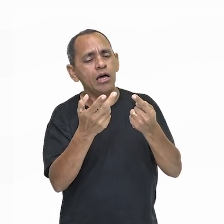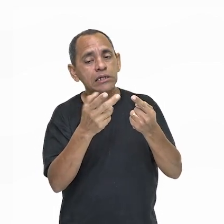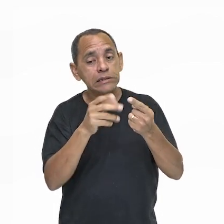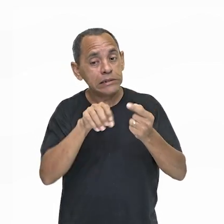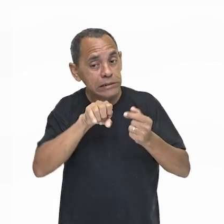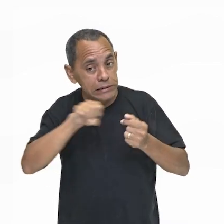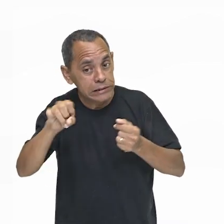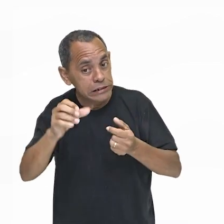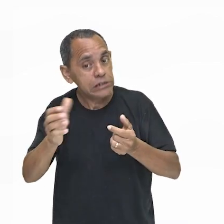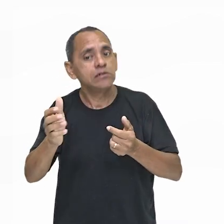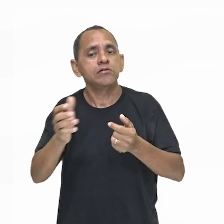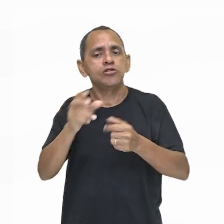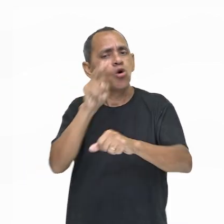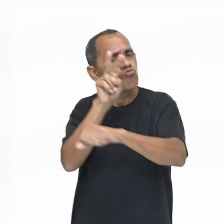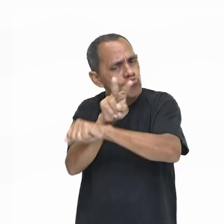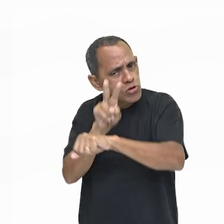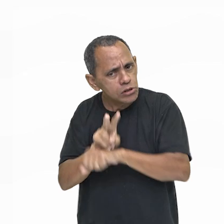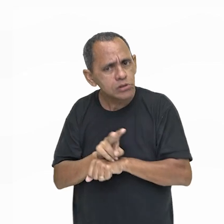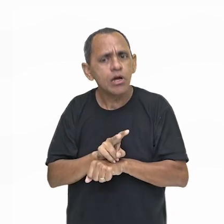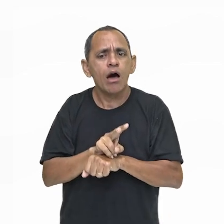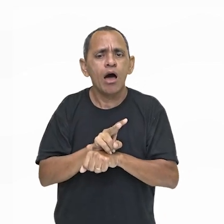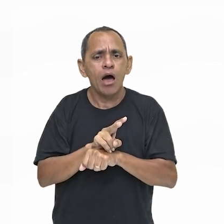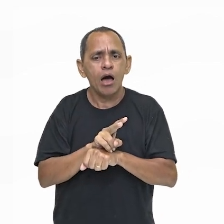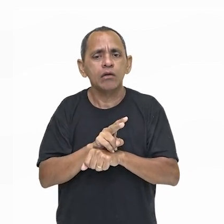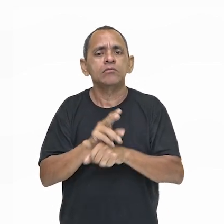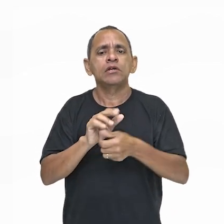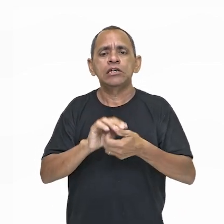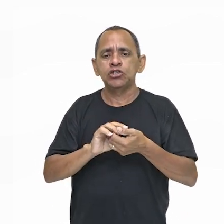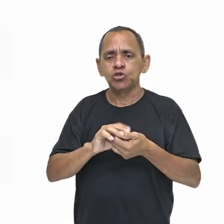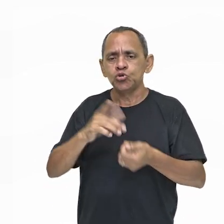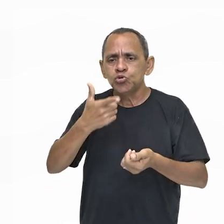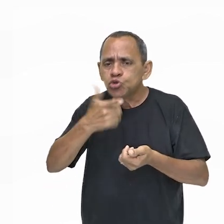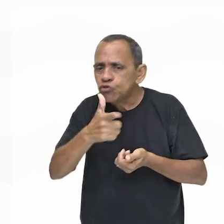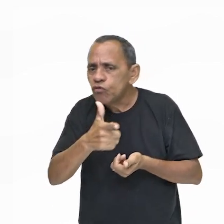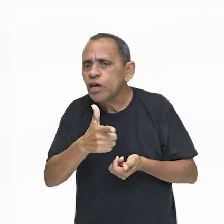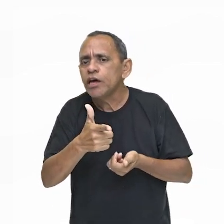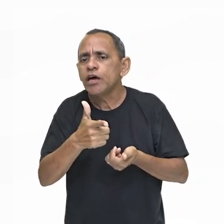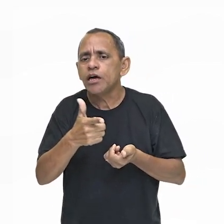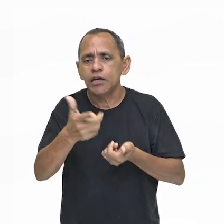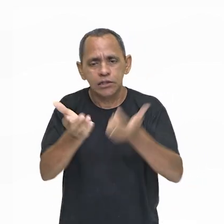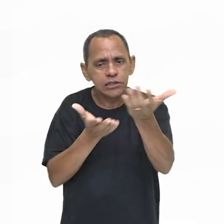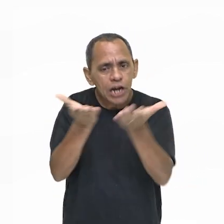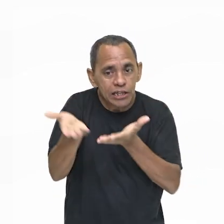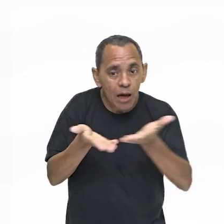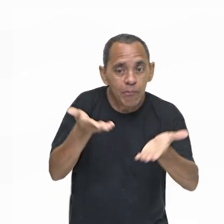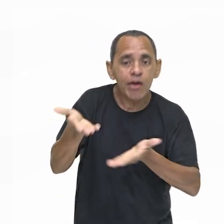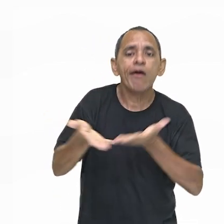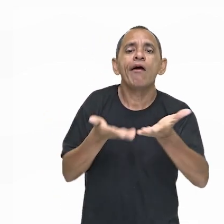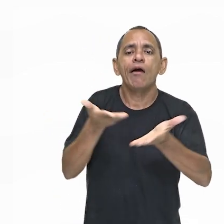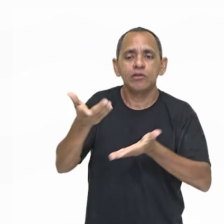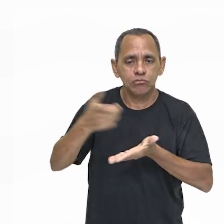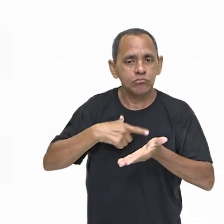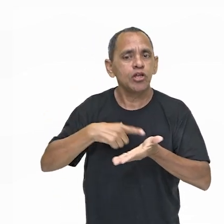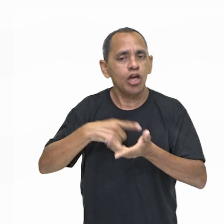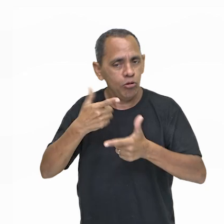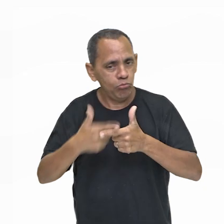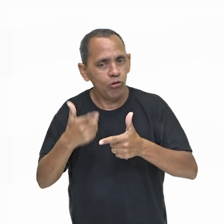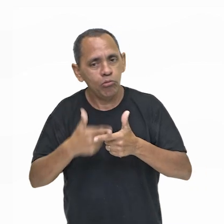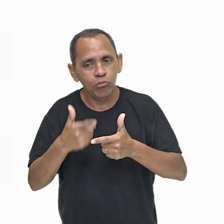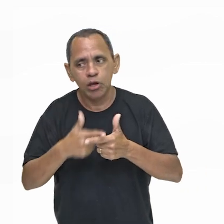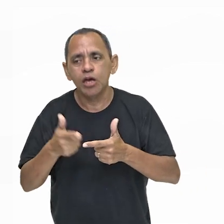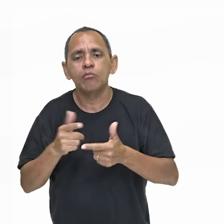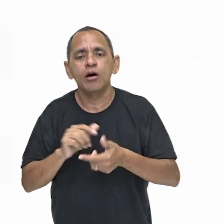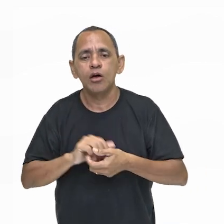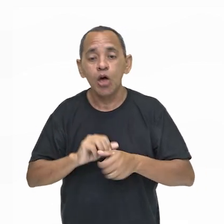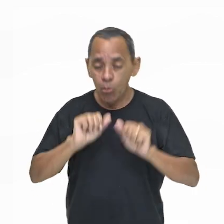tratar aquilo, ela depois vai se tornar um grande problema e daqui a pouco tem que amputar aquele